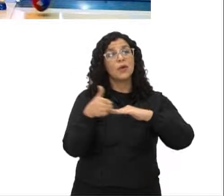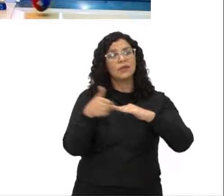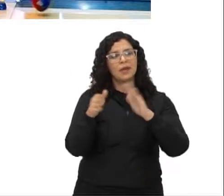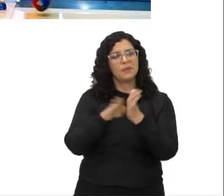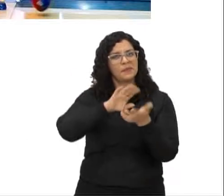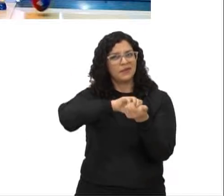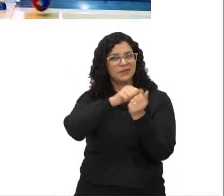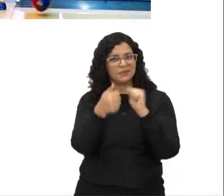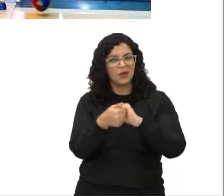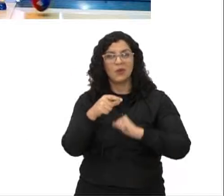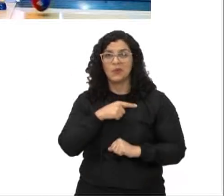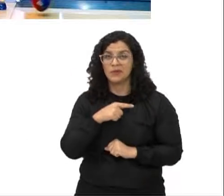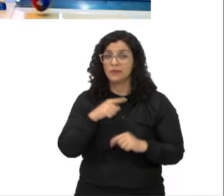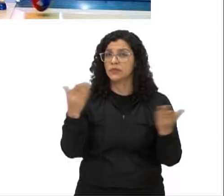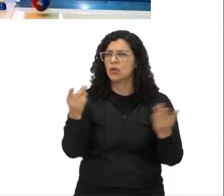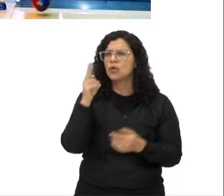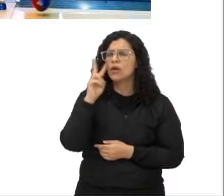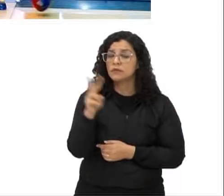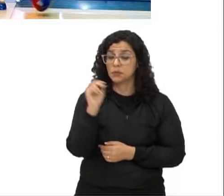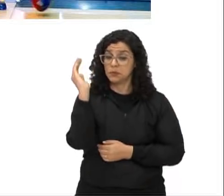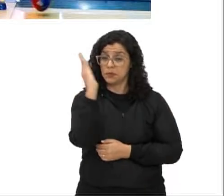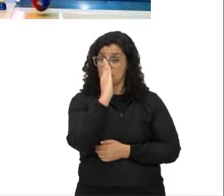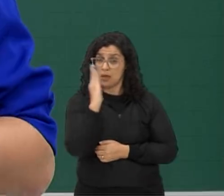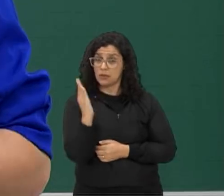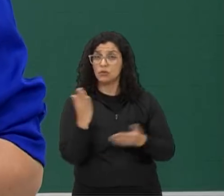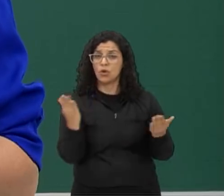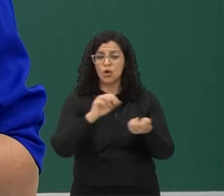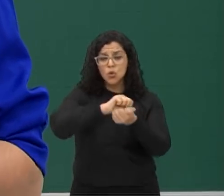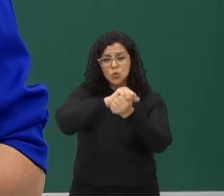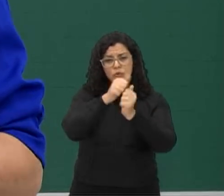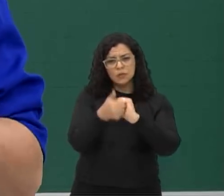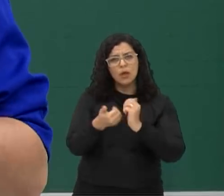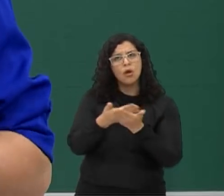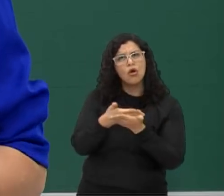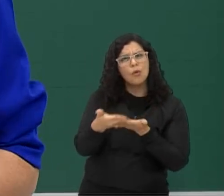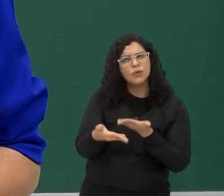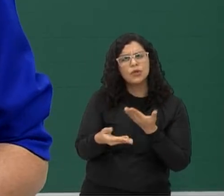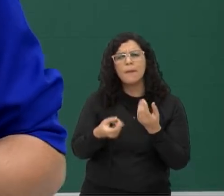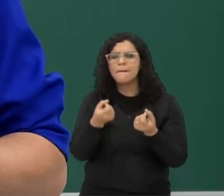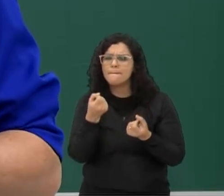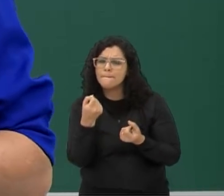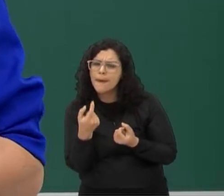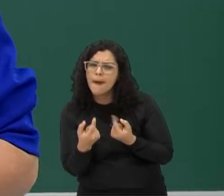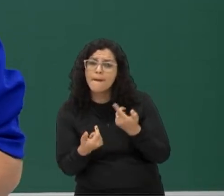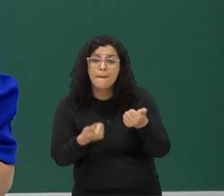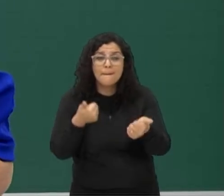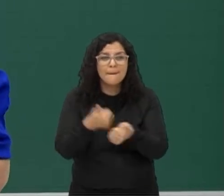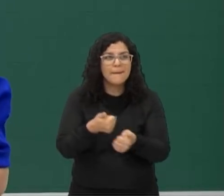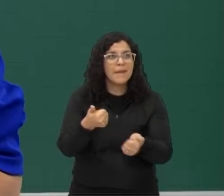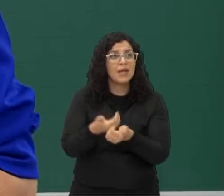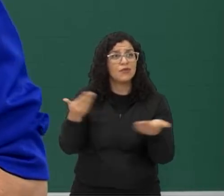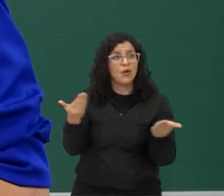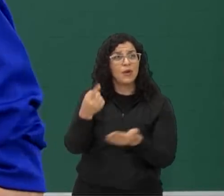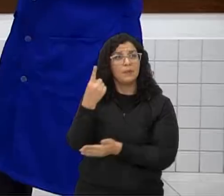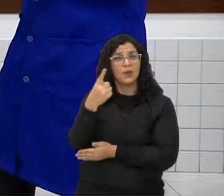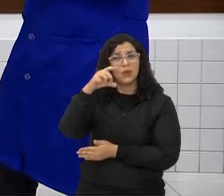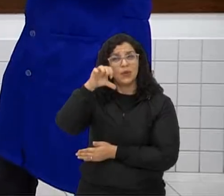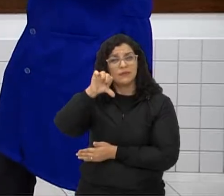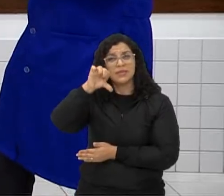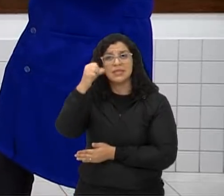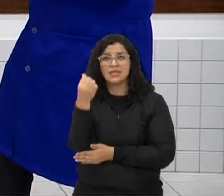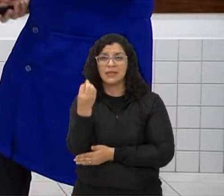esporte. Então a gente viu que aqui no Brasil o esporte começou já, né, bem mais recente do que no restante do mundo,